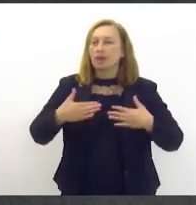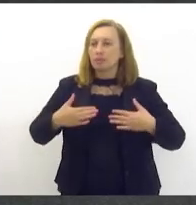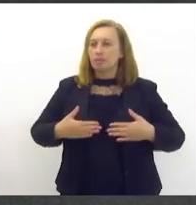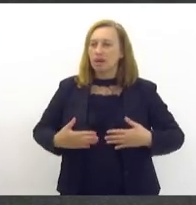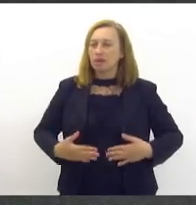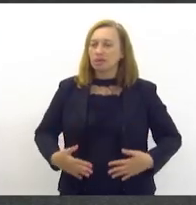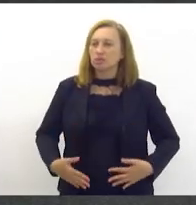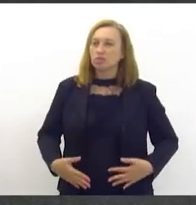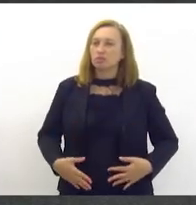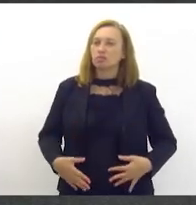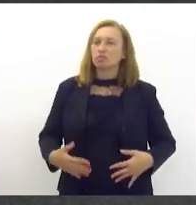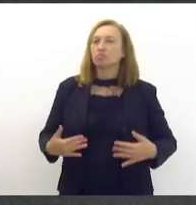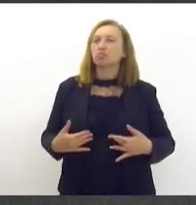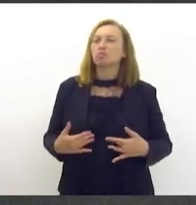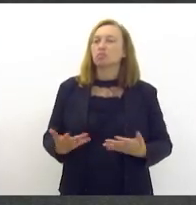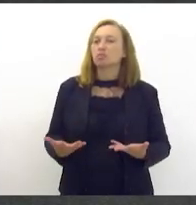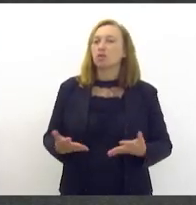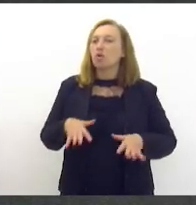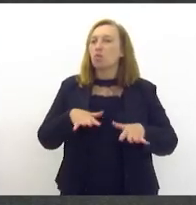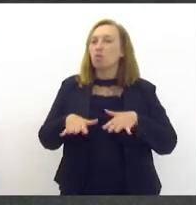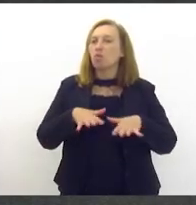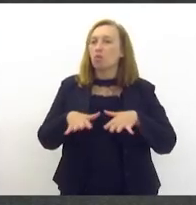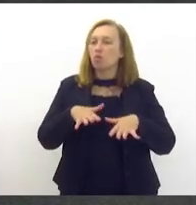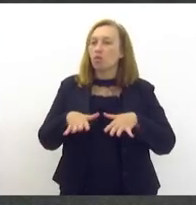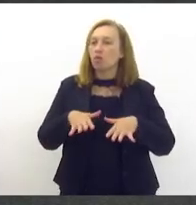corpo fiquem executando movimentos